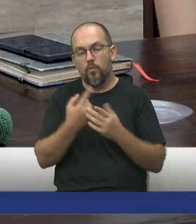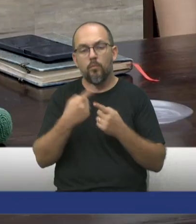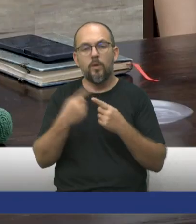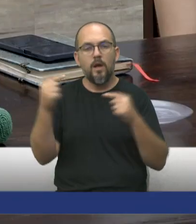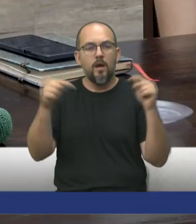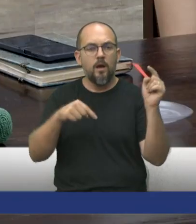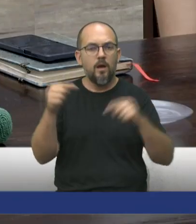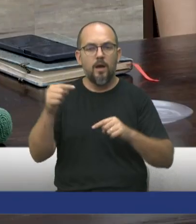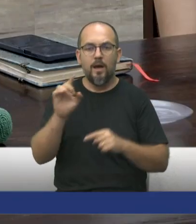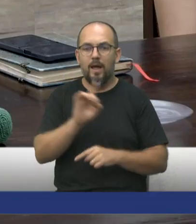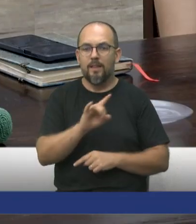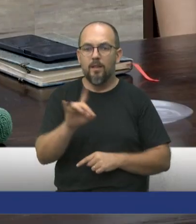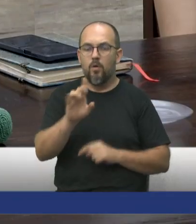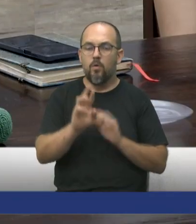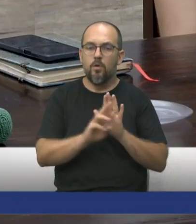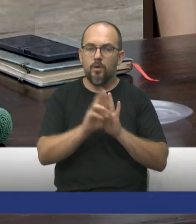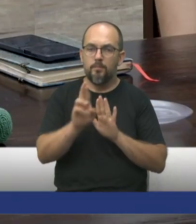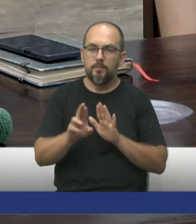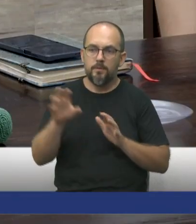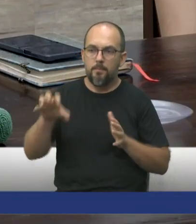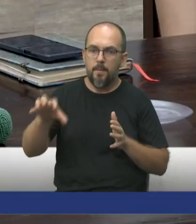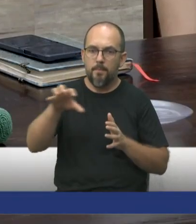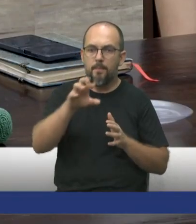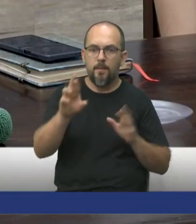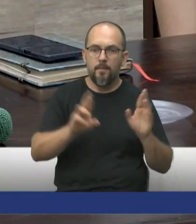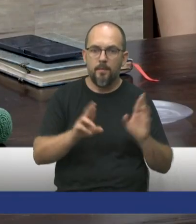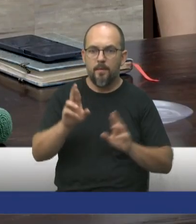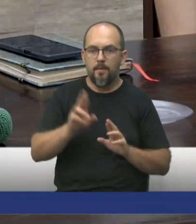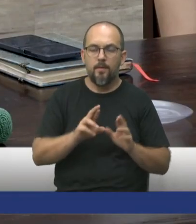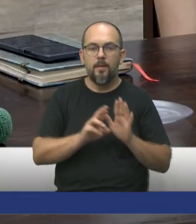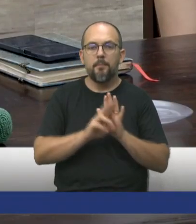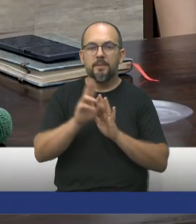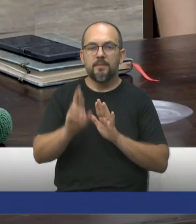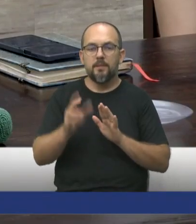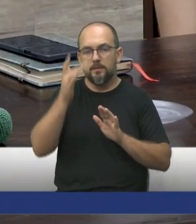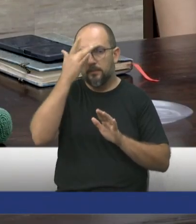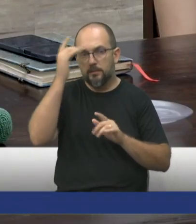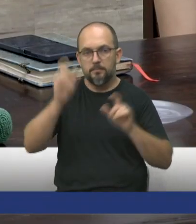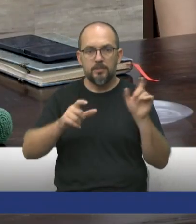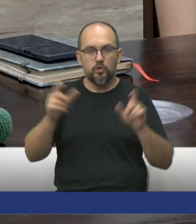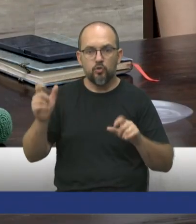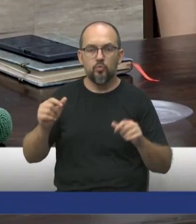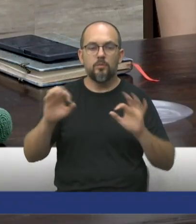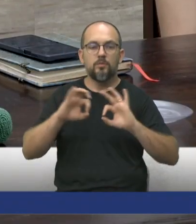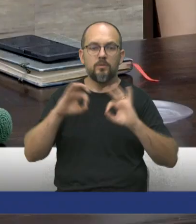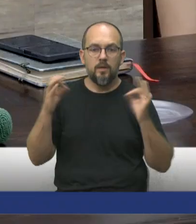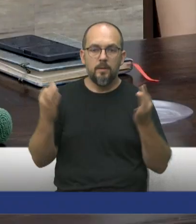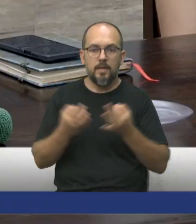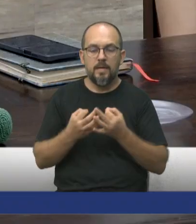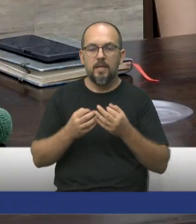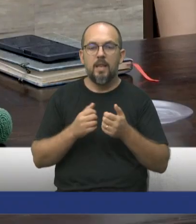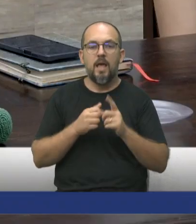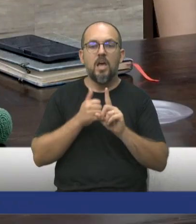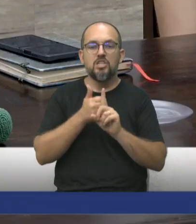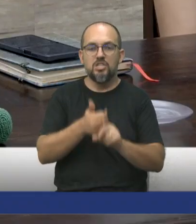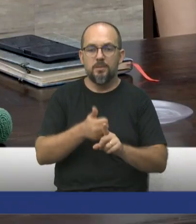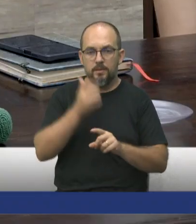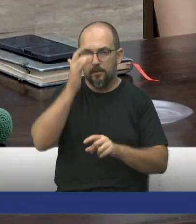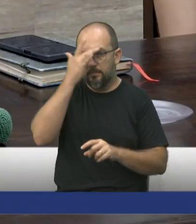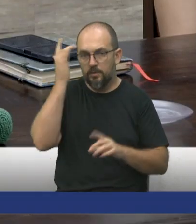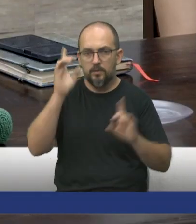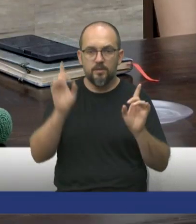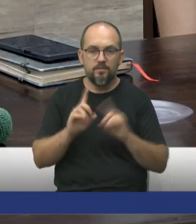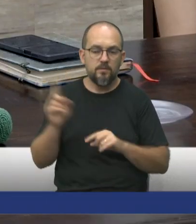vocês, representando as entidades, representando as pessoas, as famílias atípicas, as pessoas com